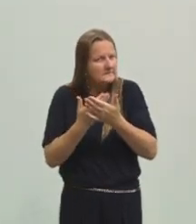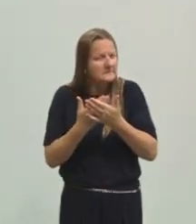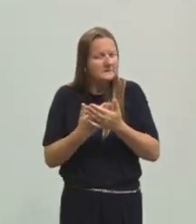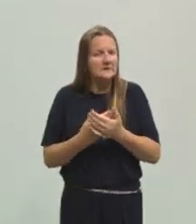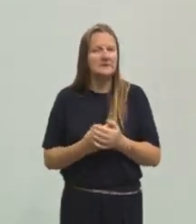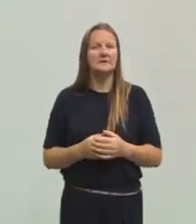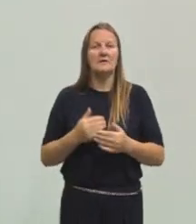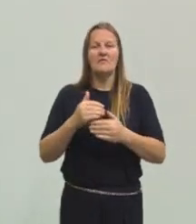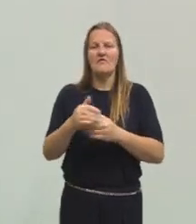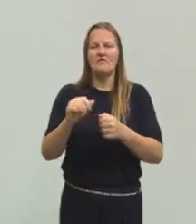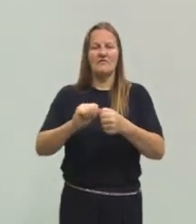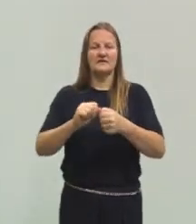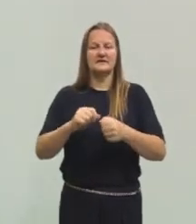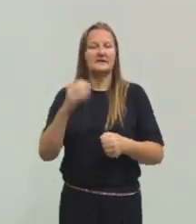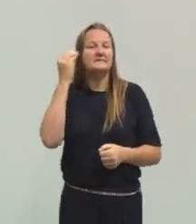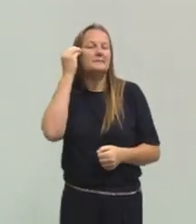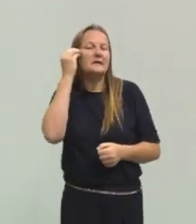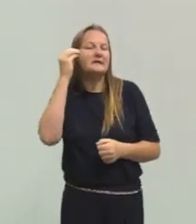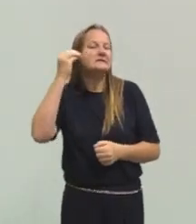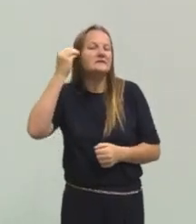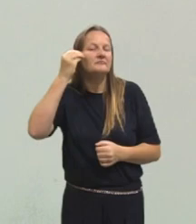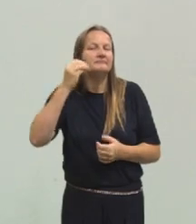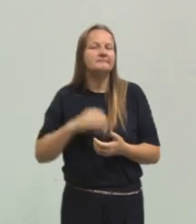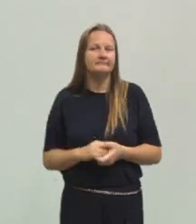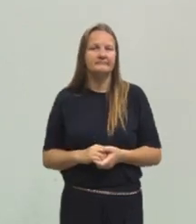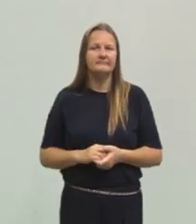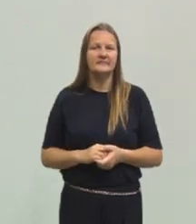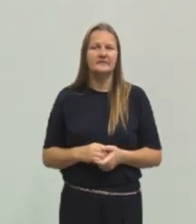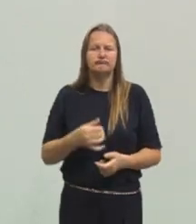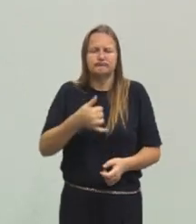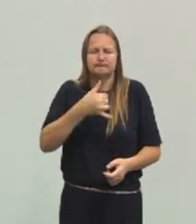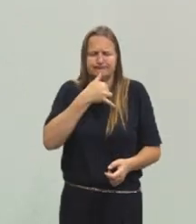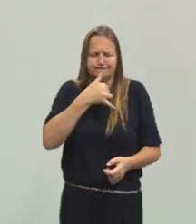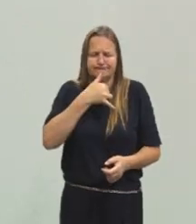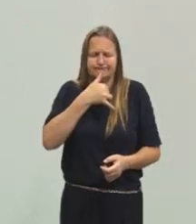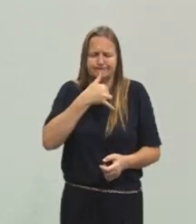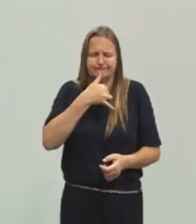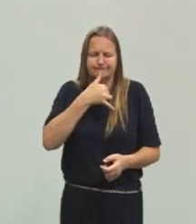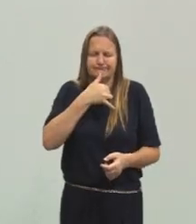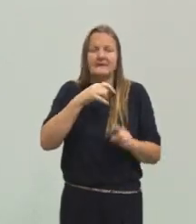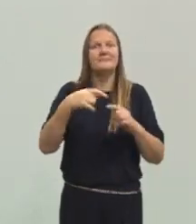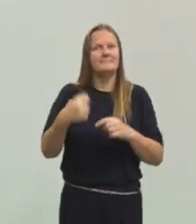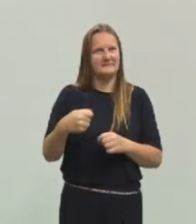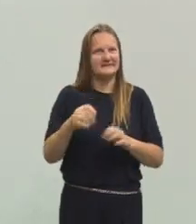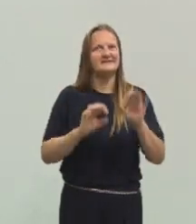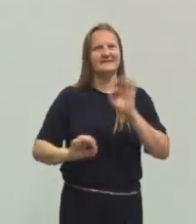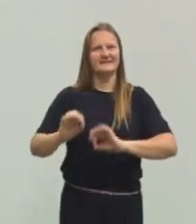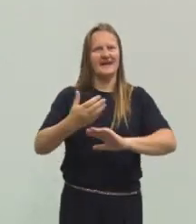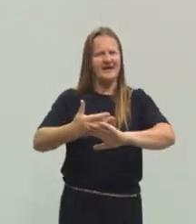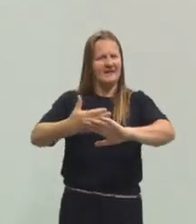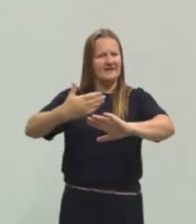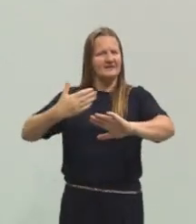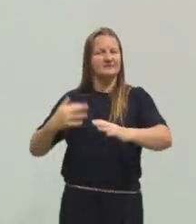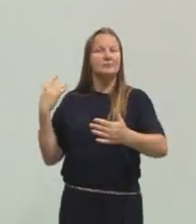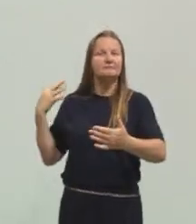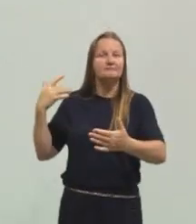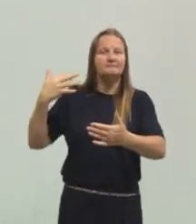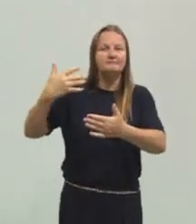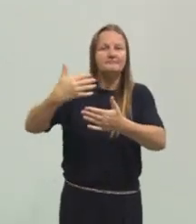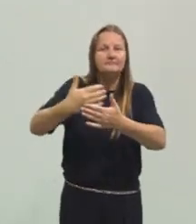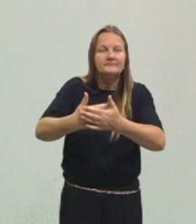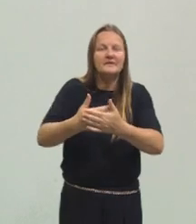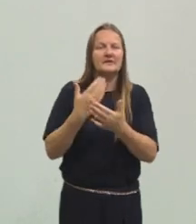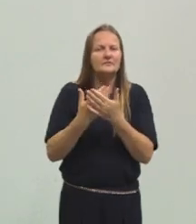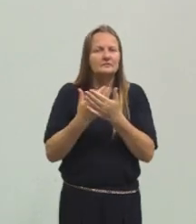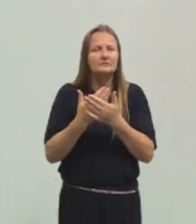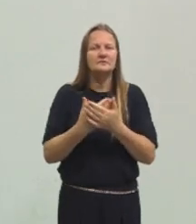cru né Ah vou lá ver como é que é né aí acaba se decepcionando não Exige uma preparação né bem antecipada porque